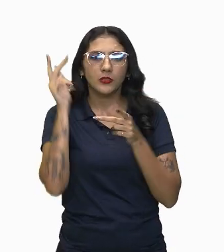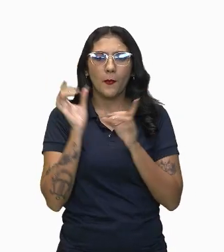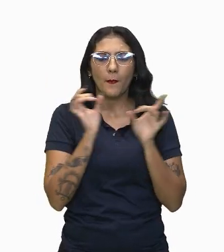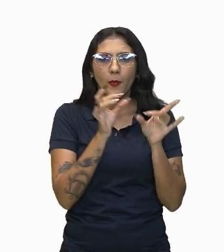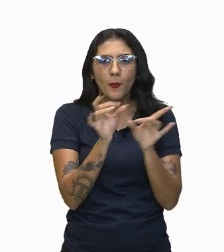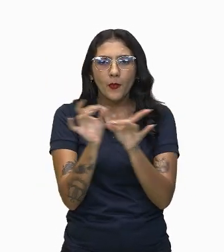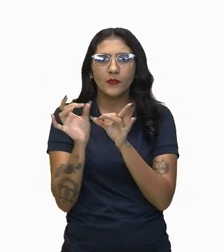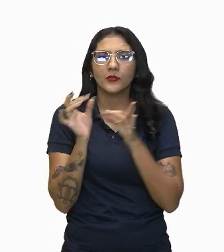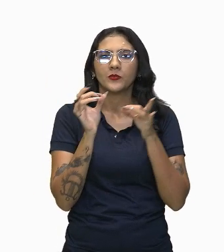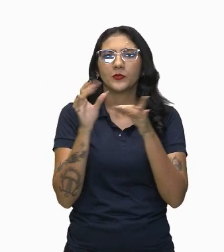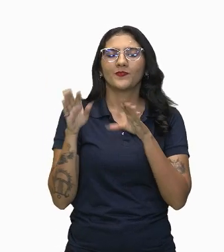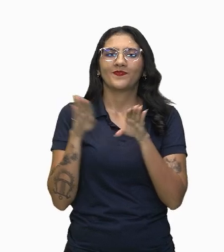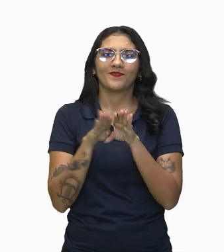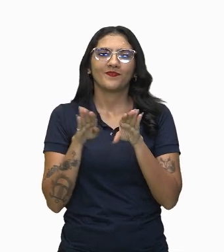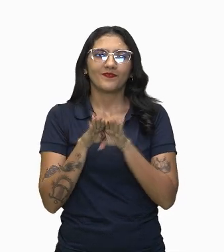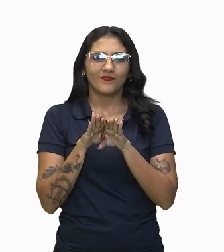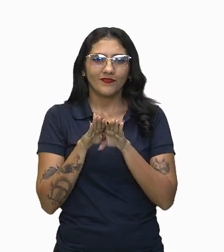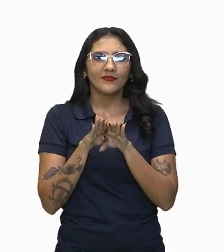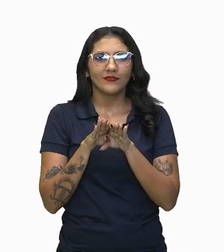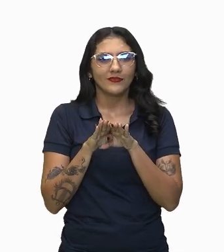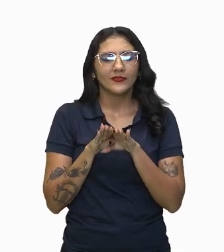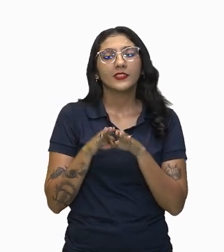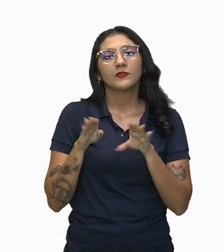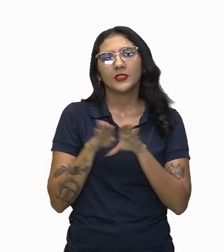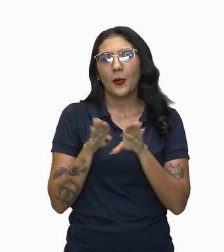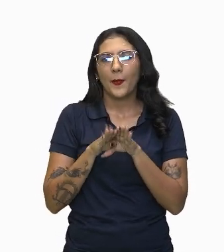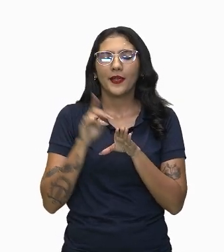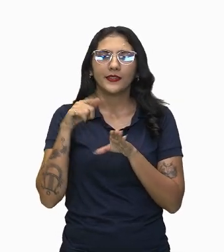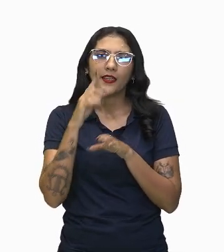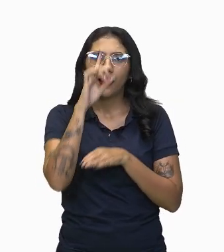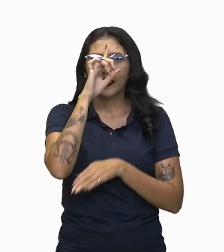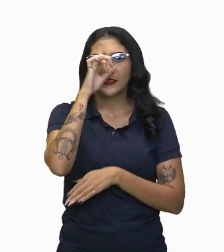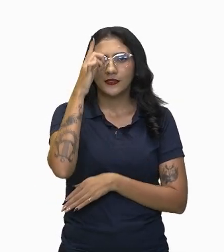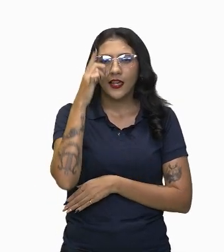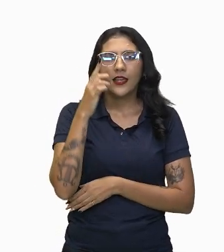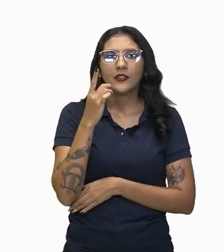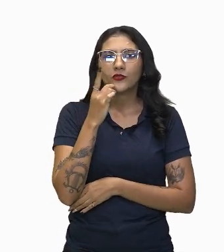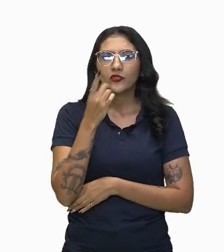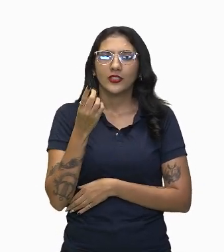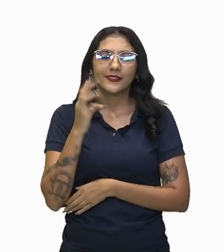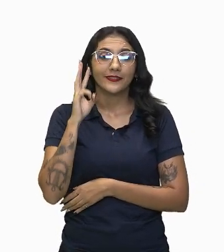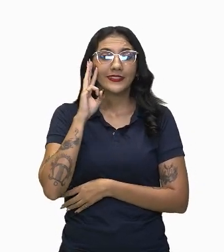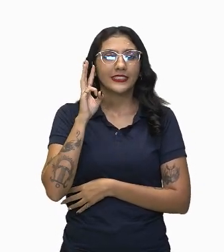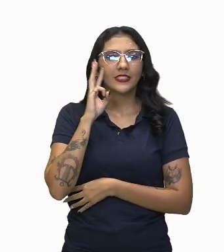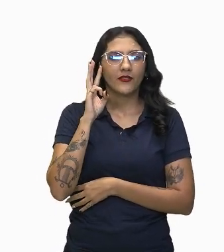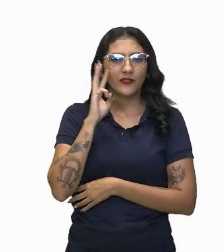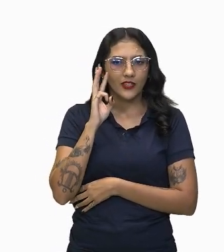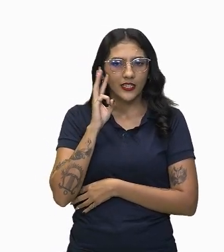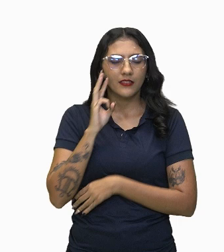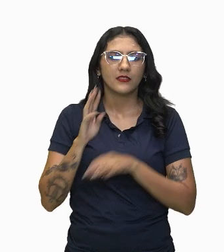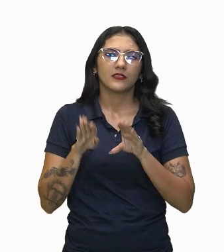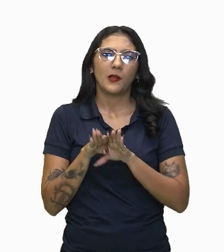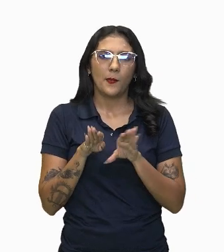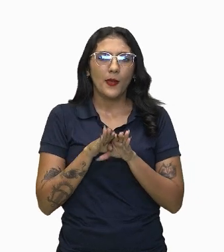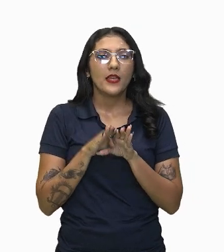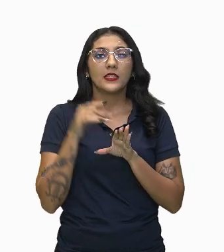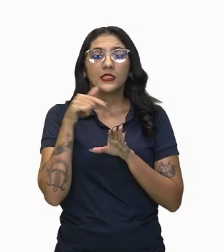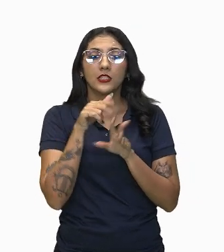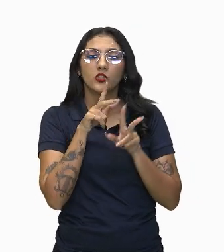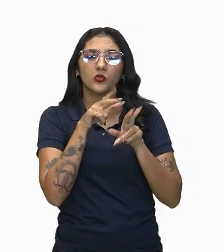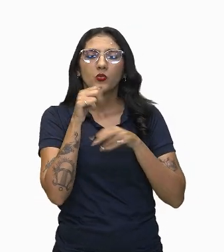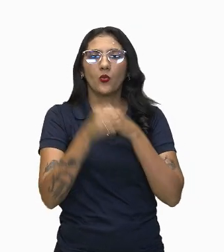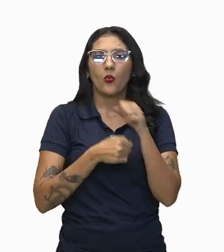também conhecida como Terça-feira Negra, ali em 29 de outubro do mesmo ano. Isso gerou um